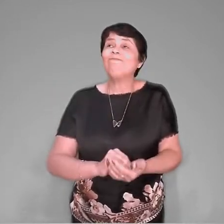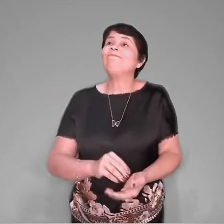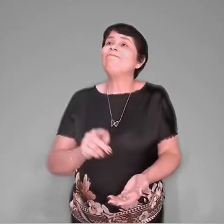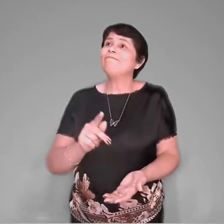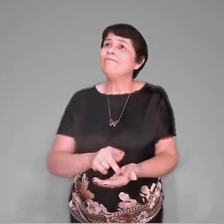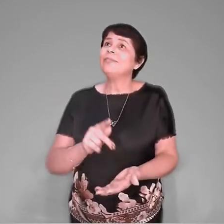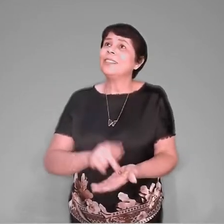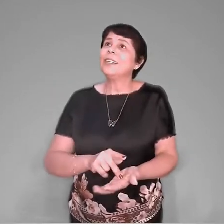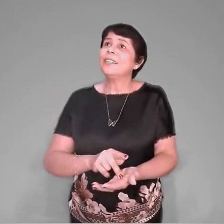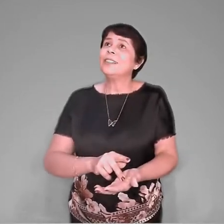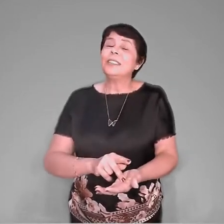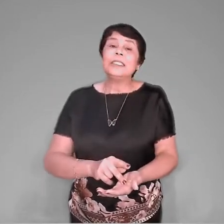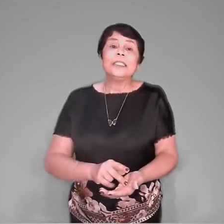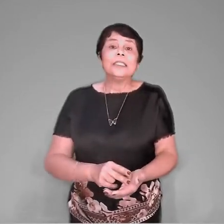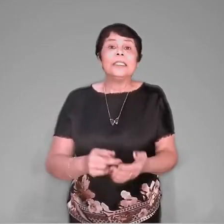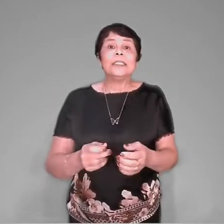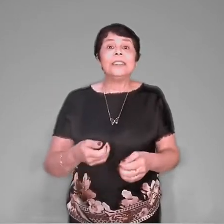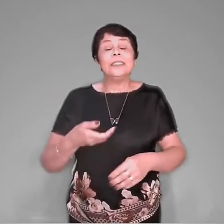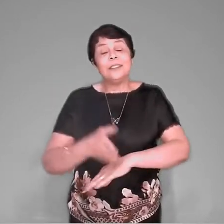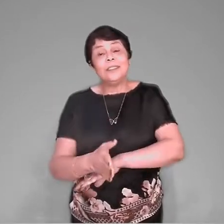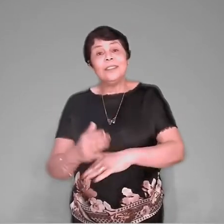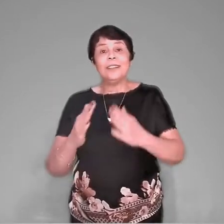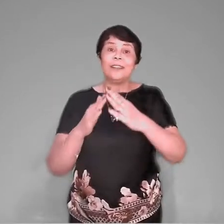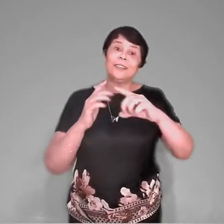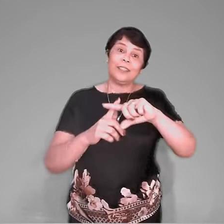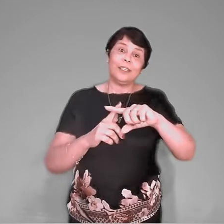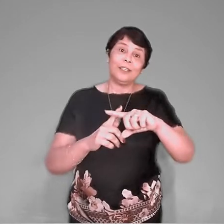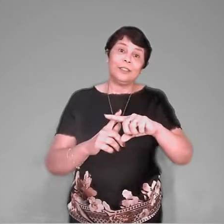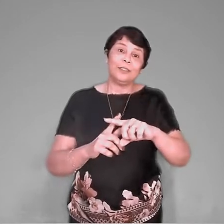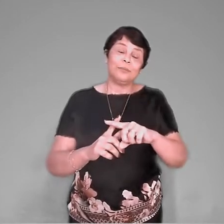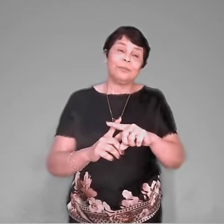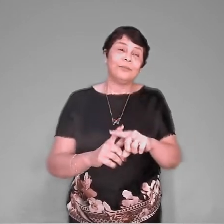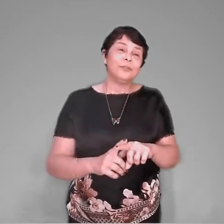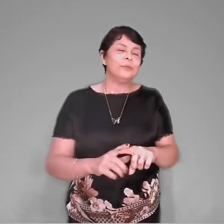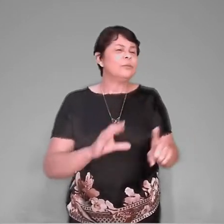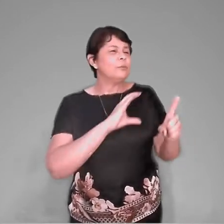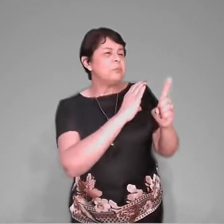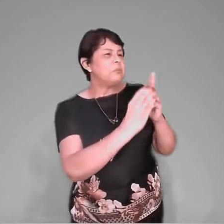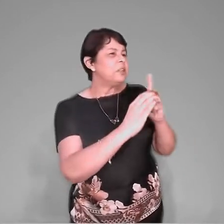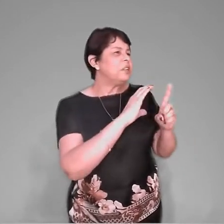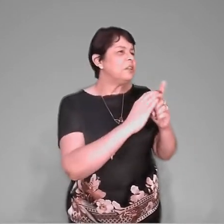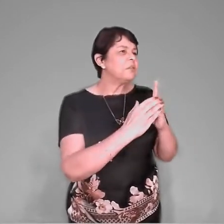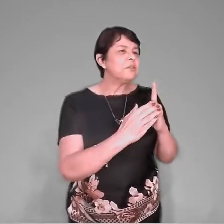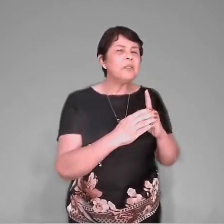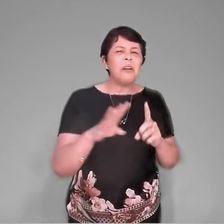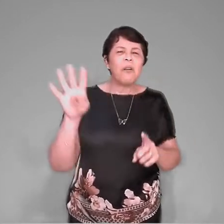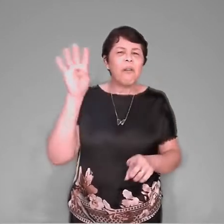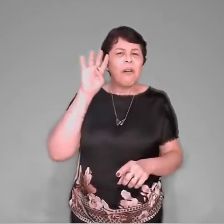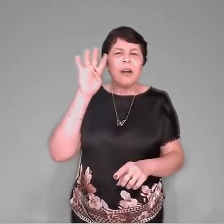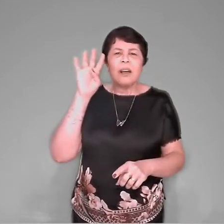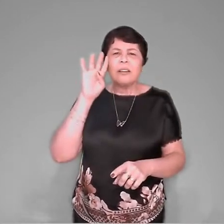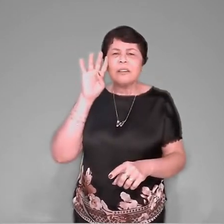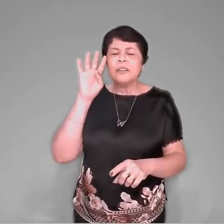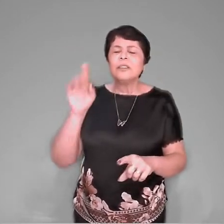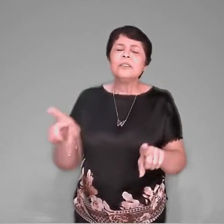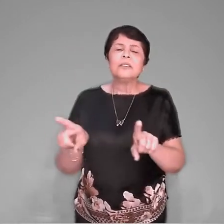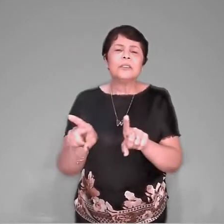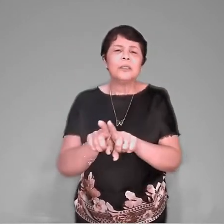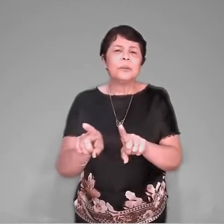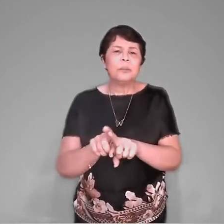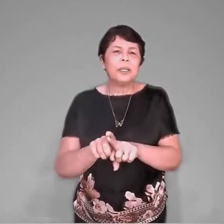forma, acho que há alguma coisa mística, especial, no templo físico, tijolo,